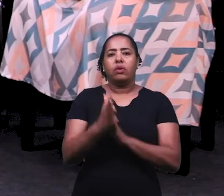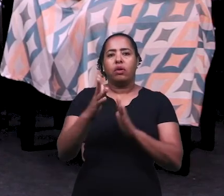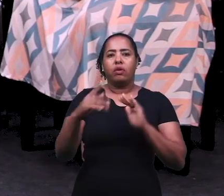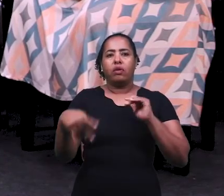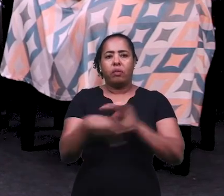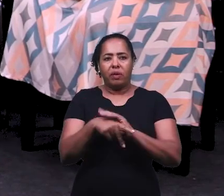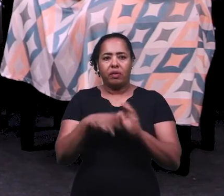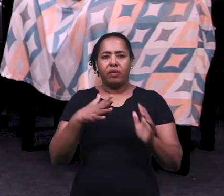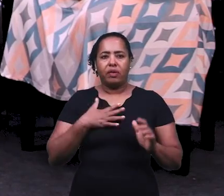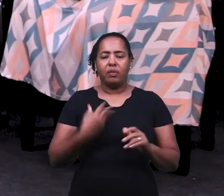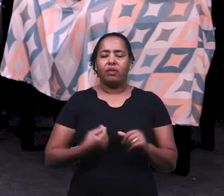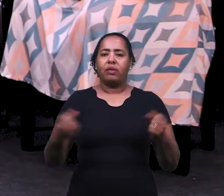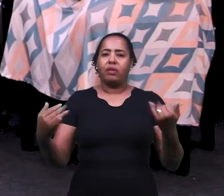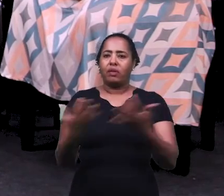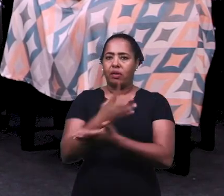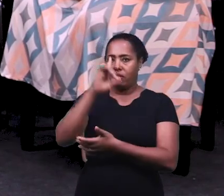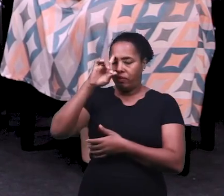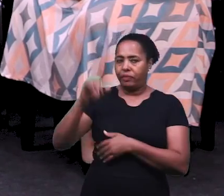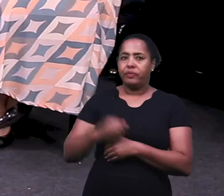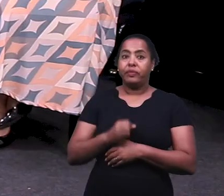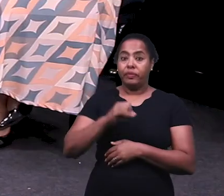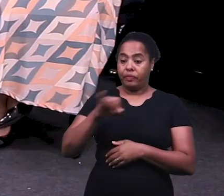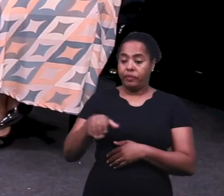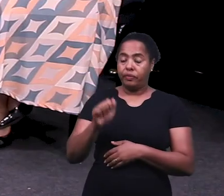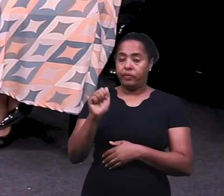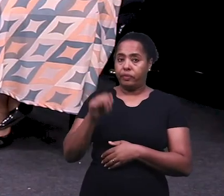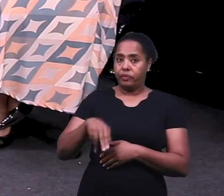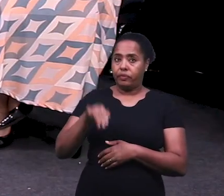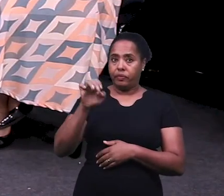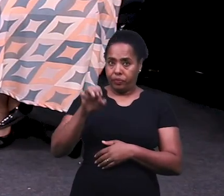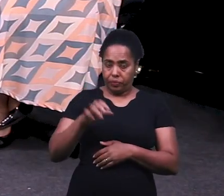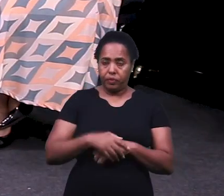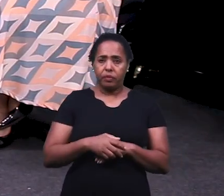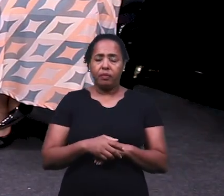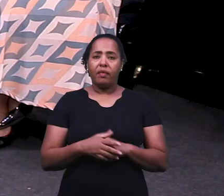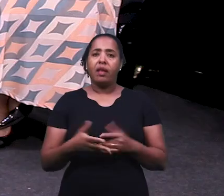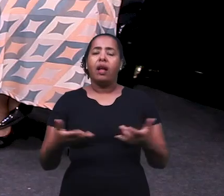louvor. E para mim o louvor faz muito parte da minha vida. Glória a Deus. Jane,